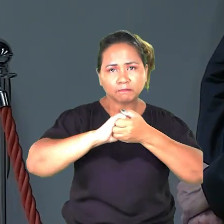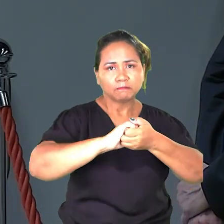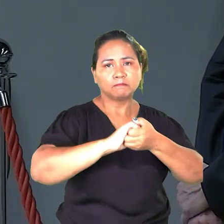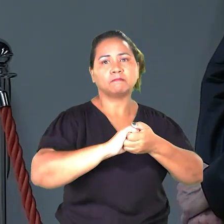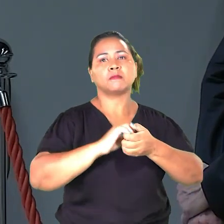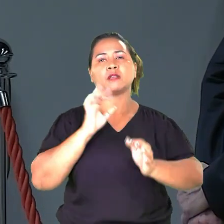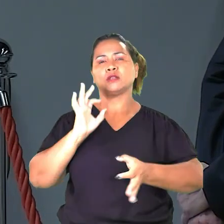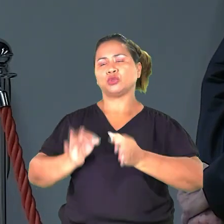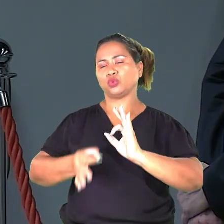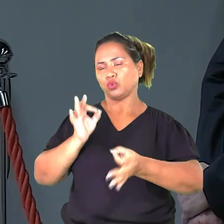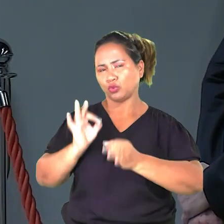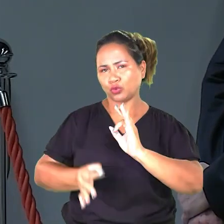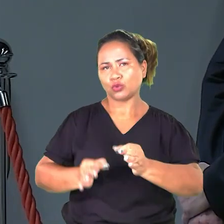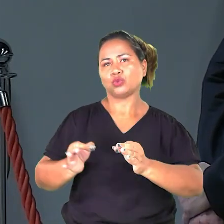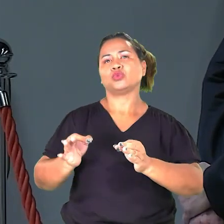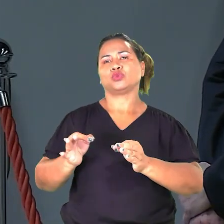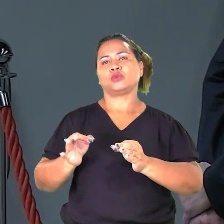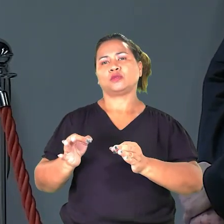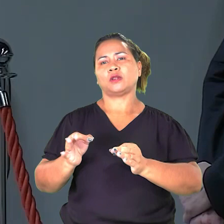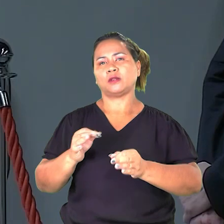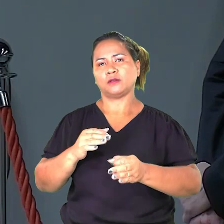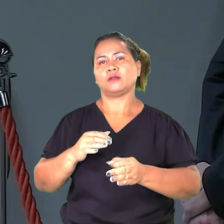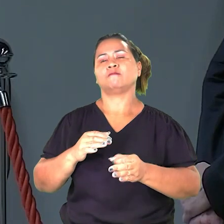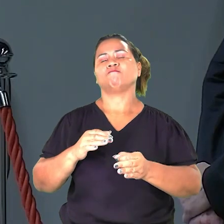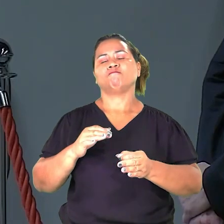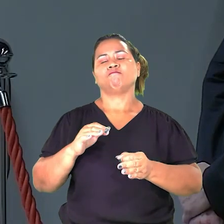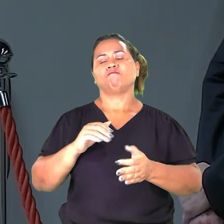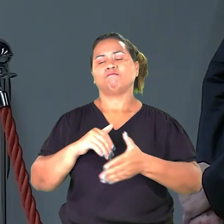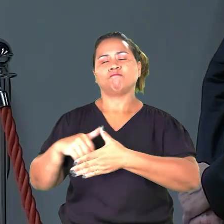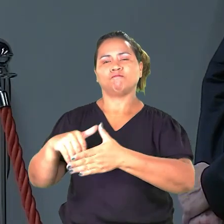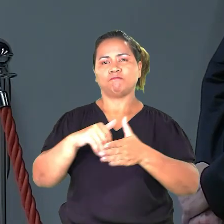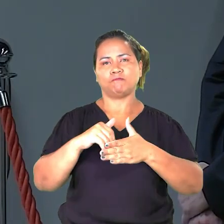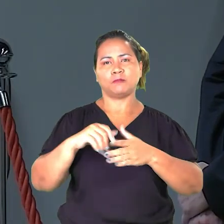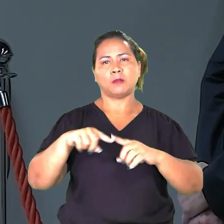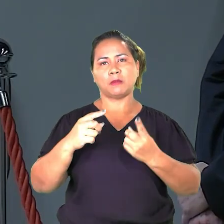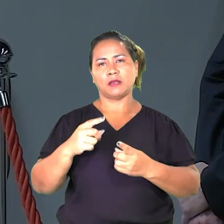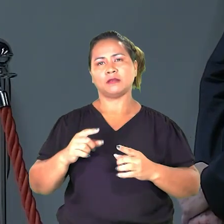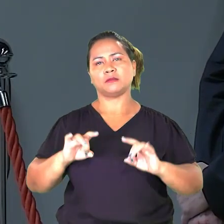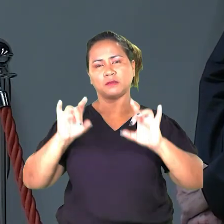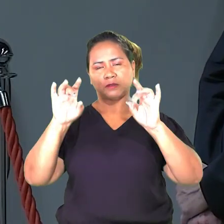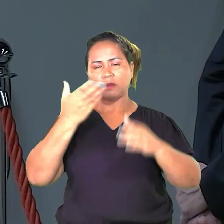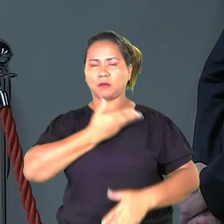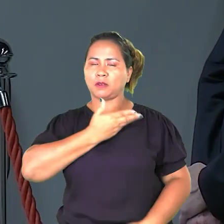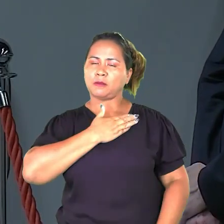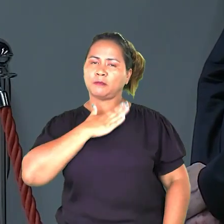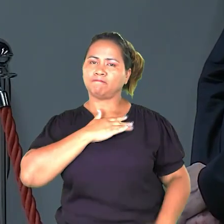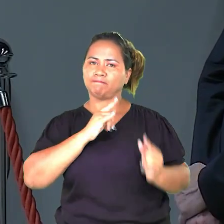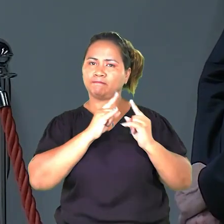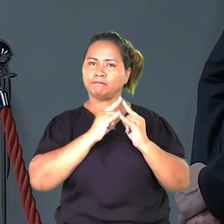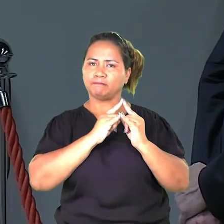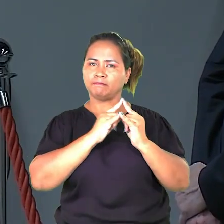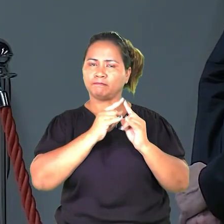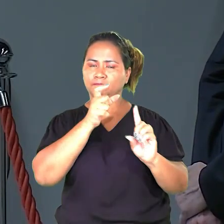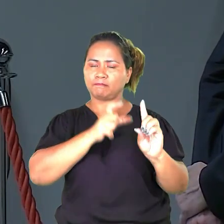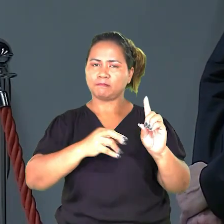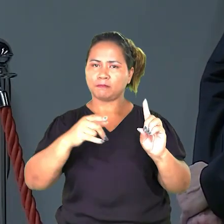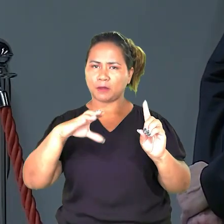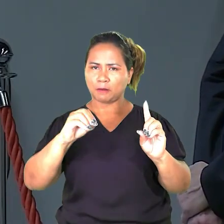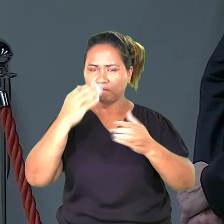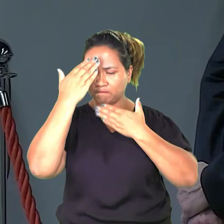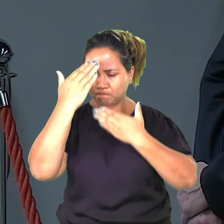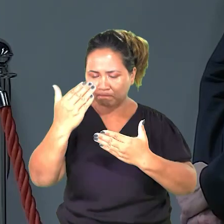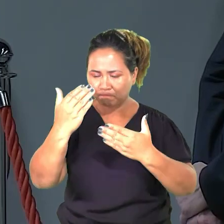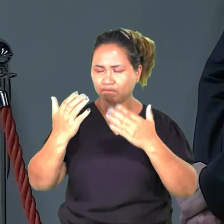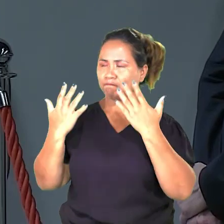minhas homenagens aos juízes do Tribunal Regional Eleitoral, mas em especial, confesso, ao meu amigo Paulo